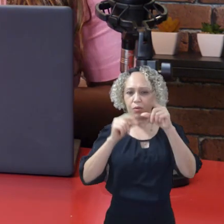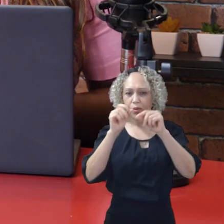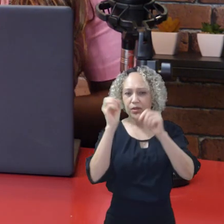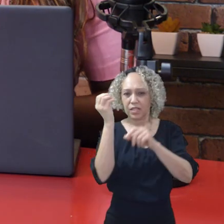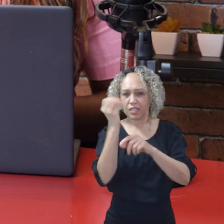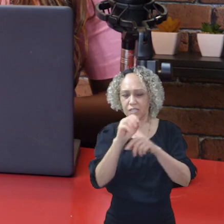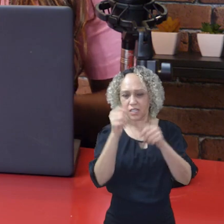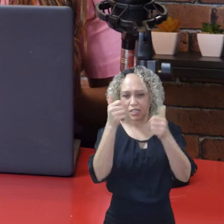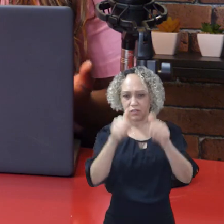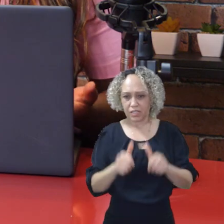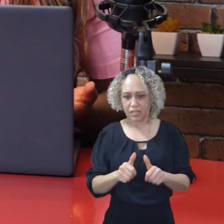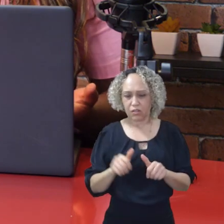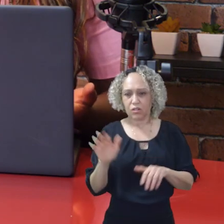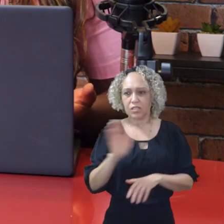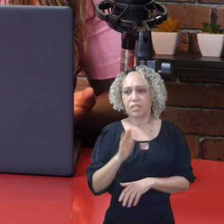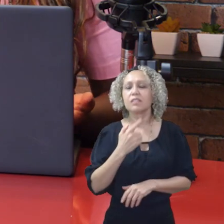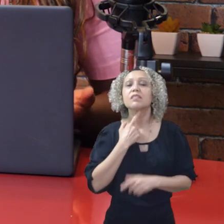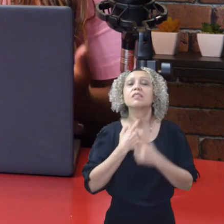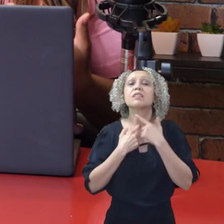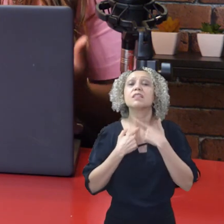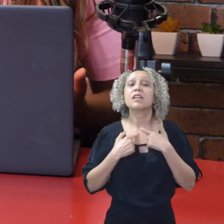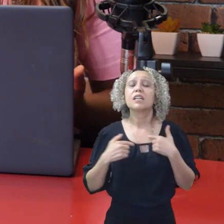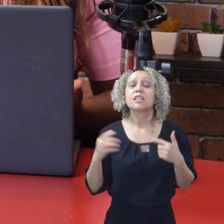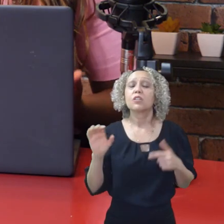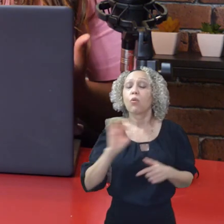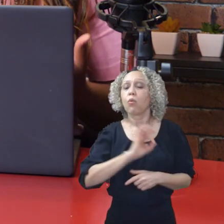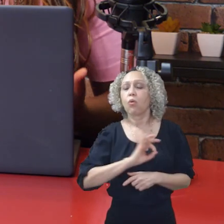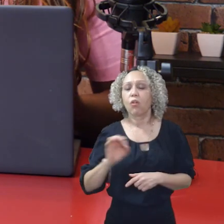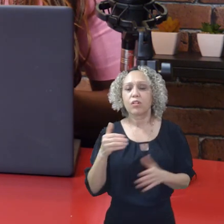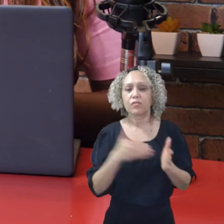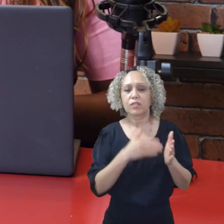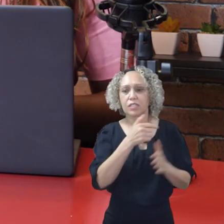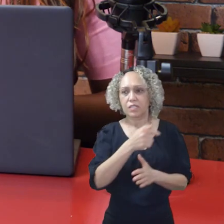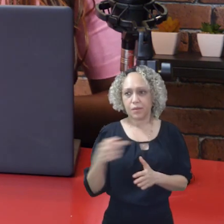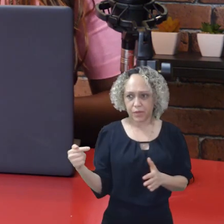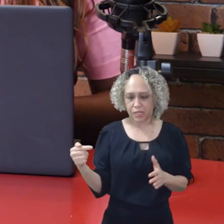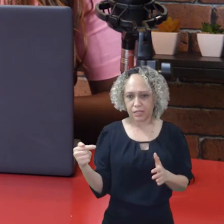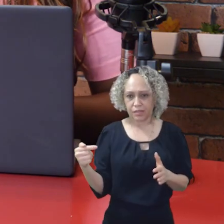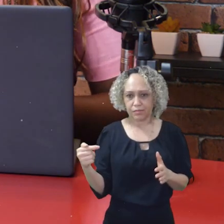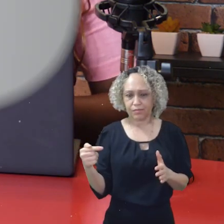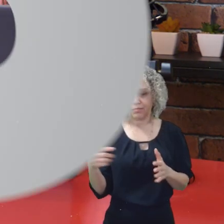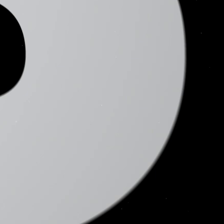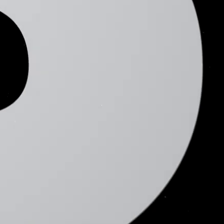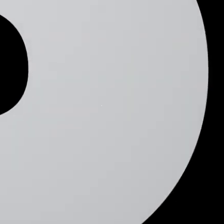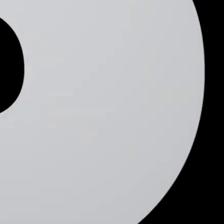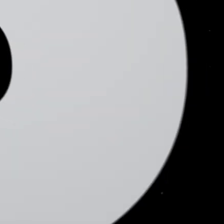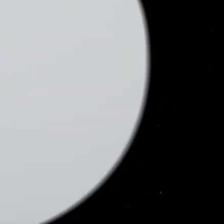estrelas na avaliação. Agora eu me despeço e desejo a você um ótimo final de semana.